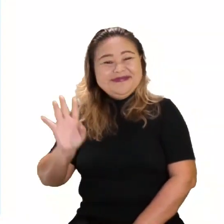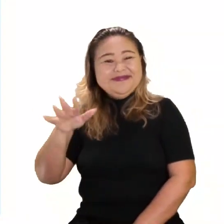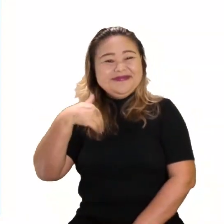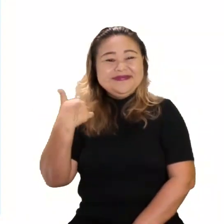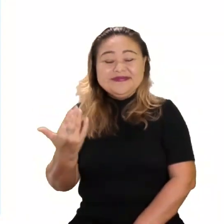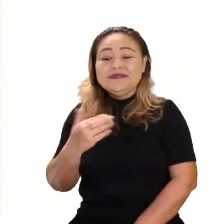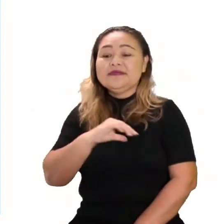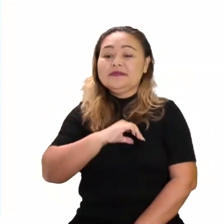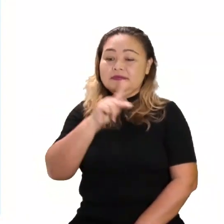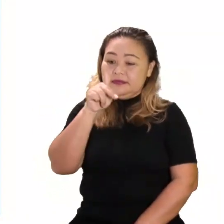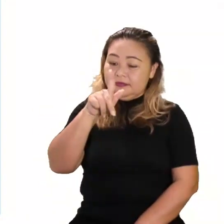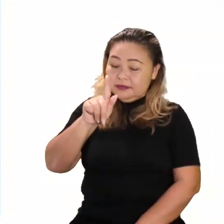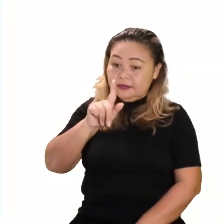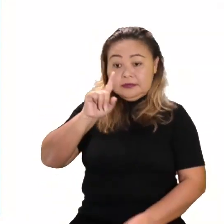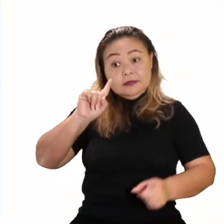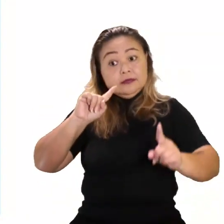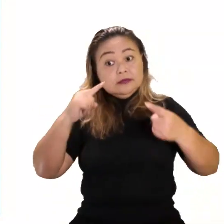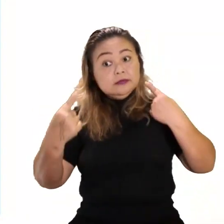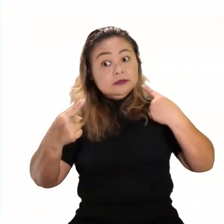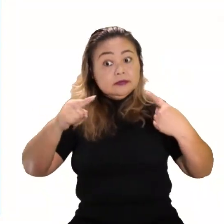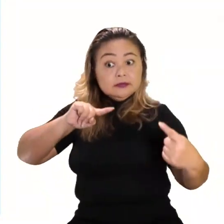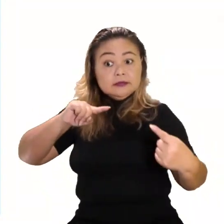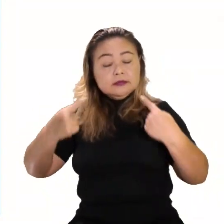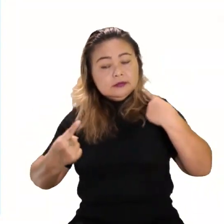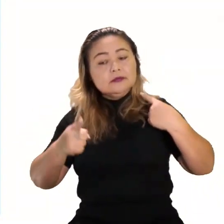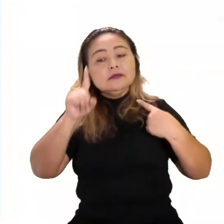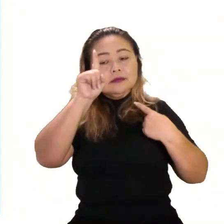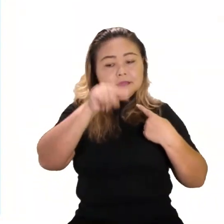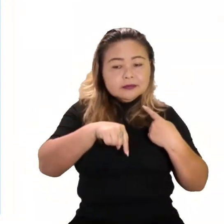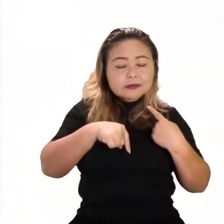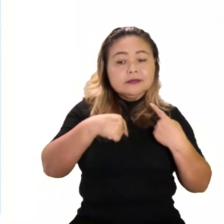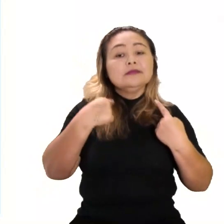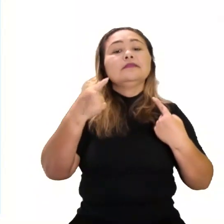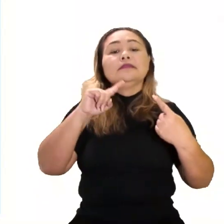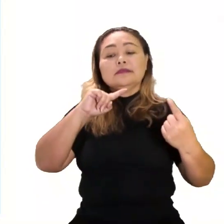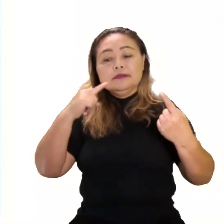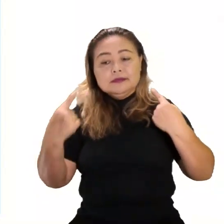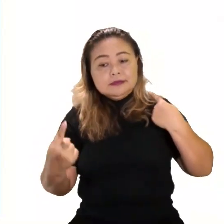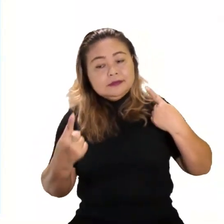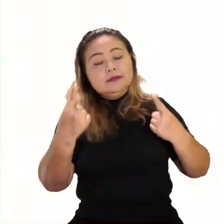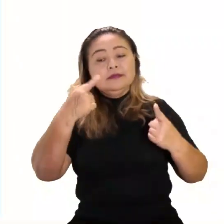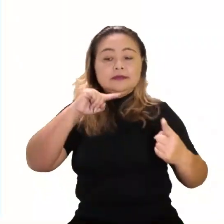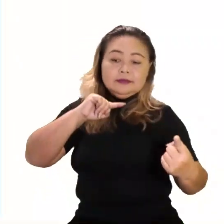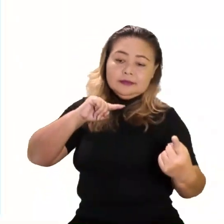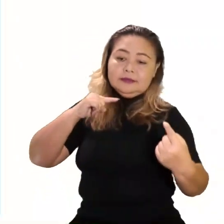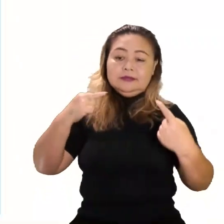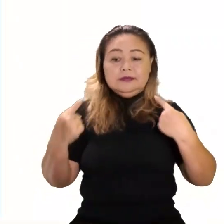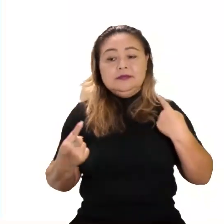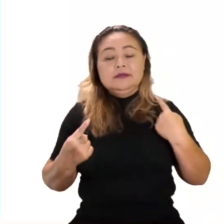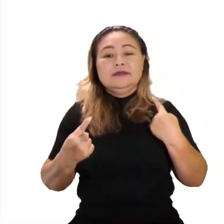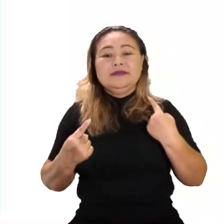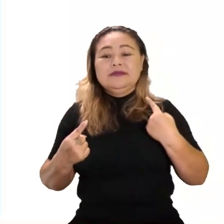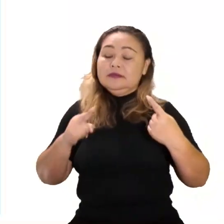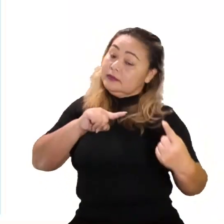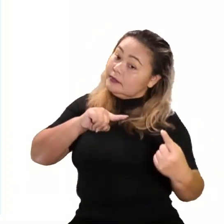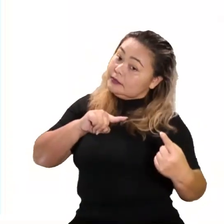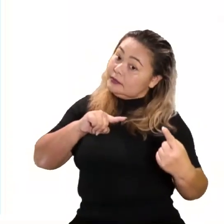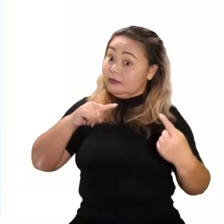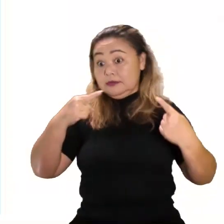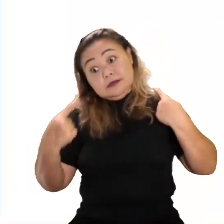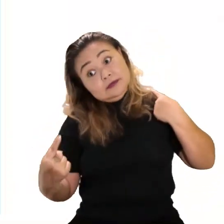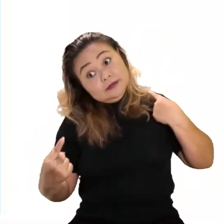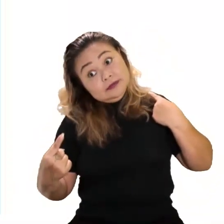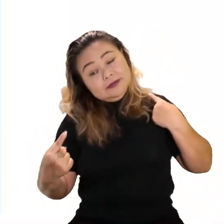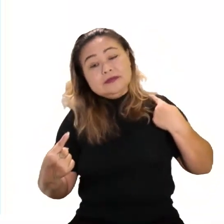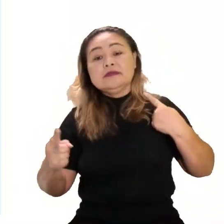Quando nós temos uma progressão alternante, né? Aquela que, pam, pam, hora tá assim, hora tá assado, hora tá assim,